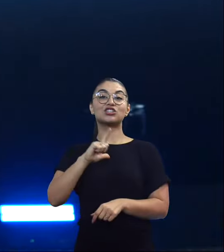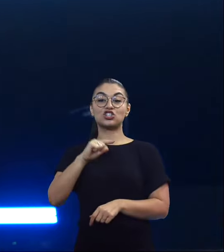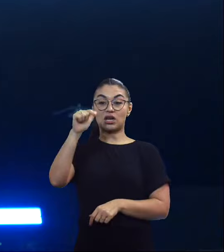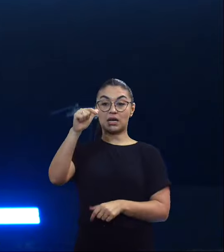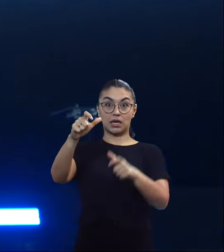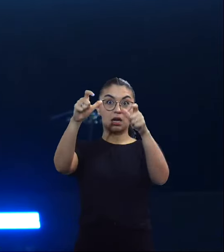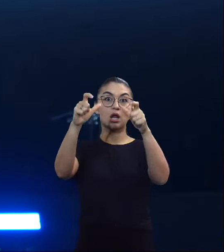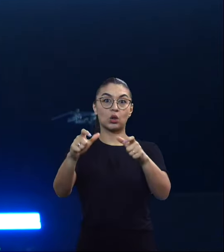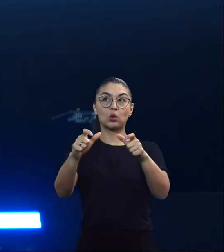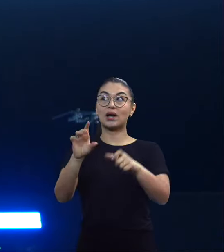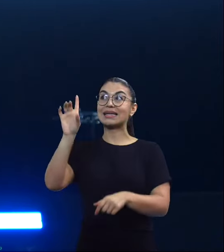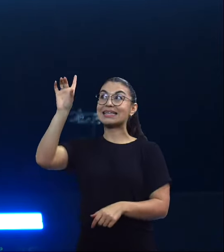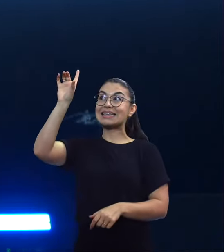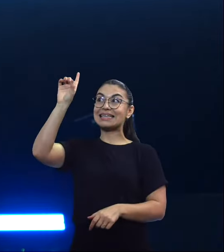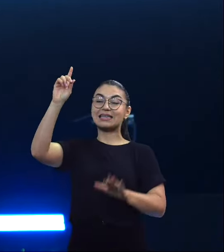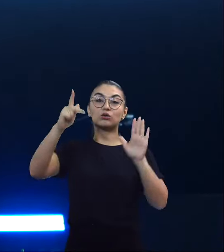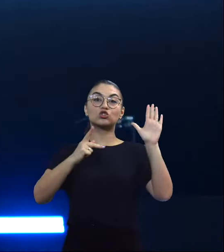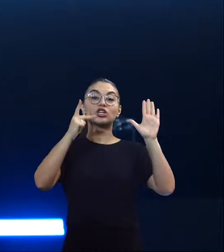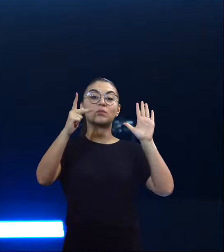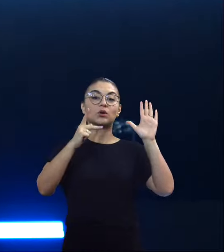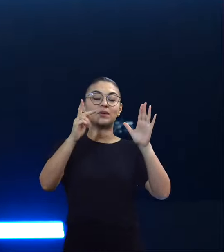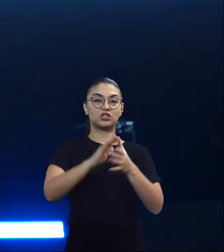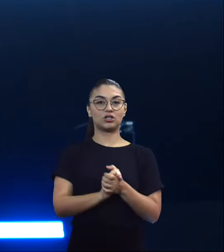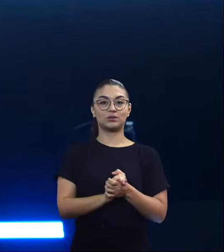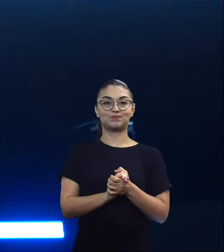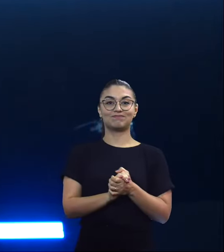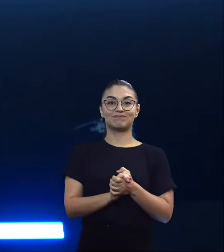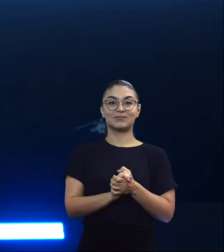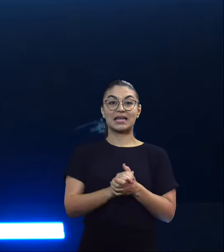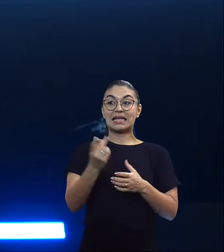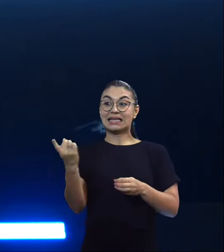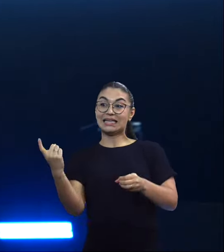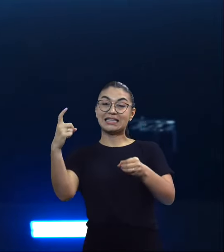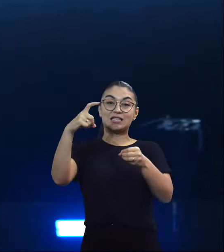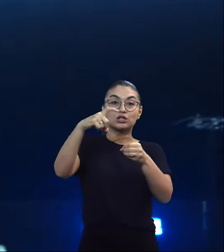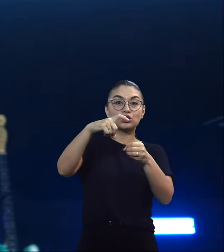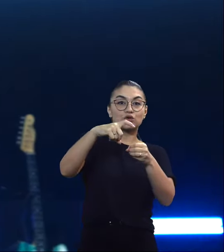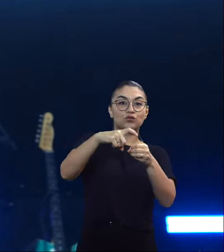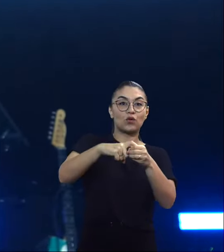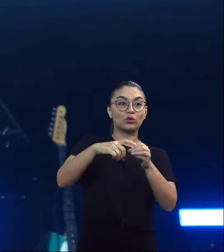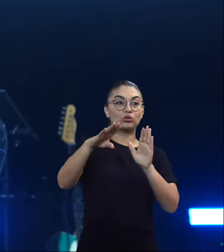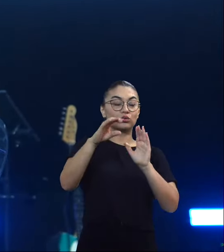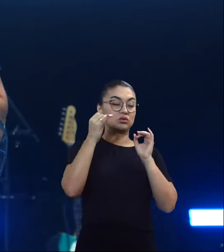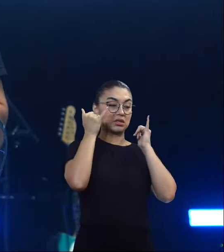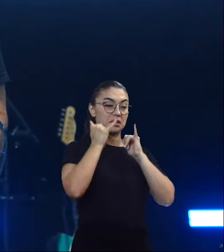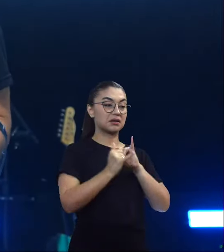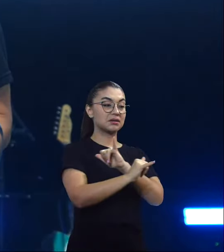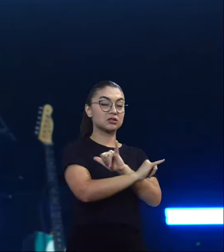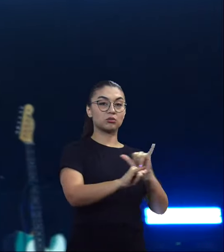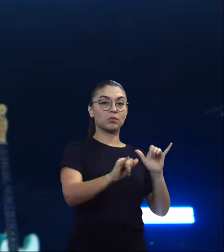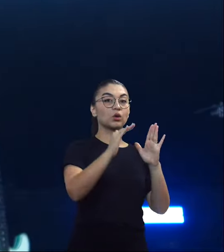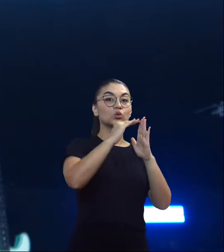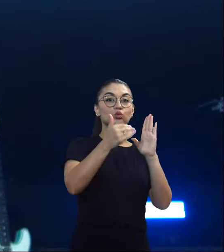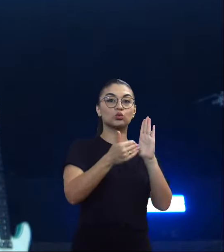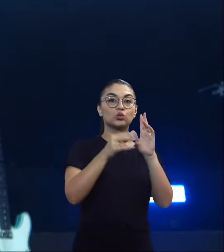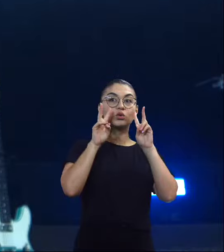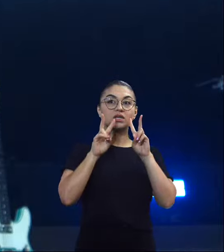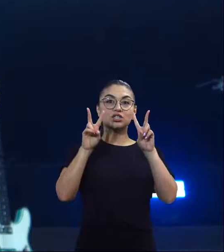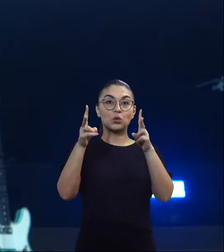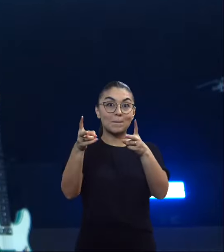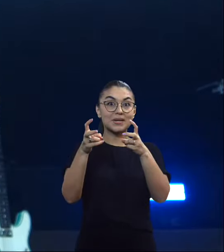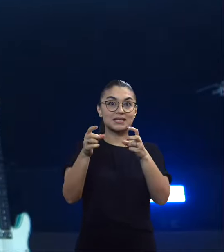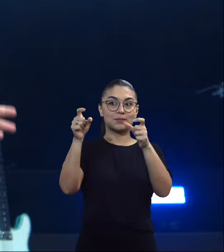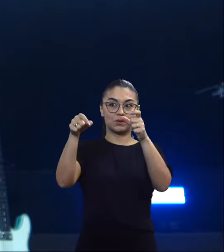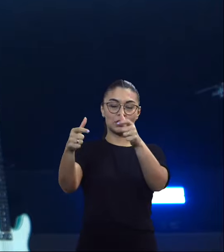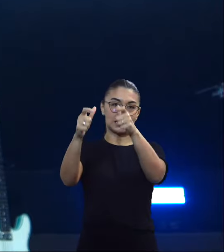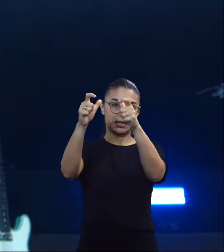deles entrassem, mas eles trazem relatórios extremamente diferentes de acordo com os grupos que haviam espiado aquela